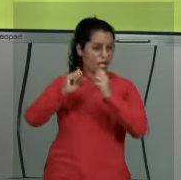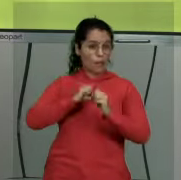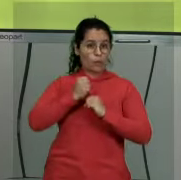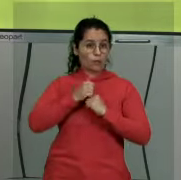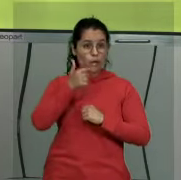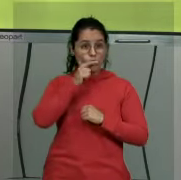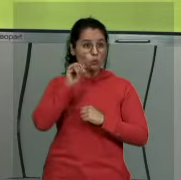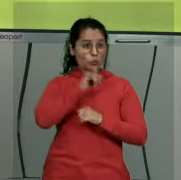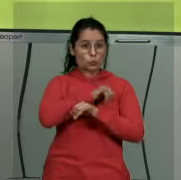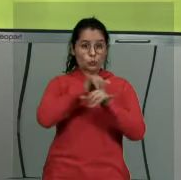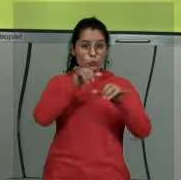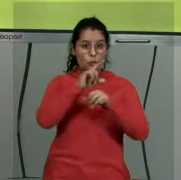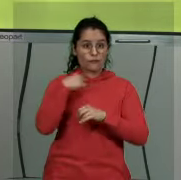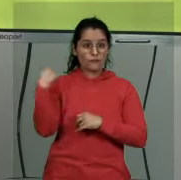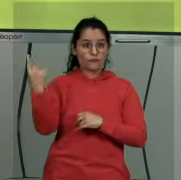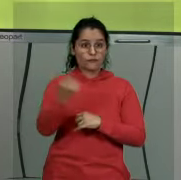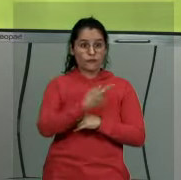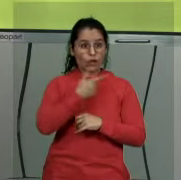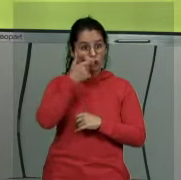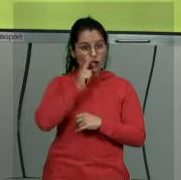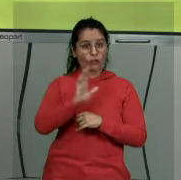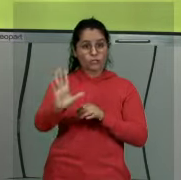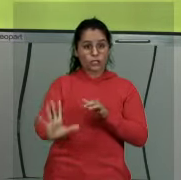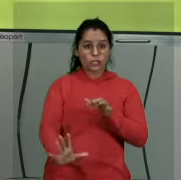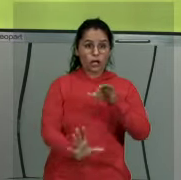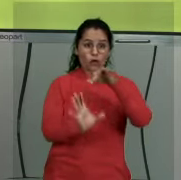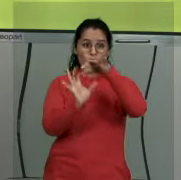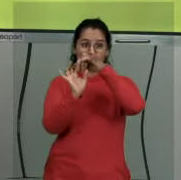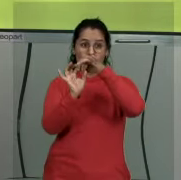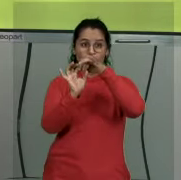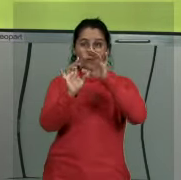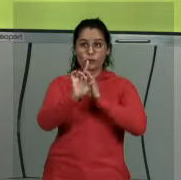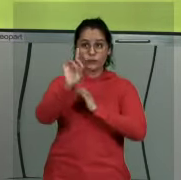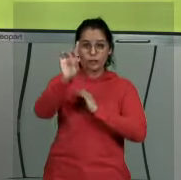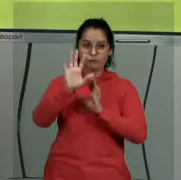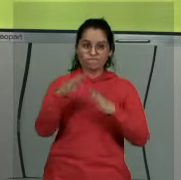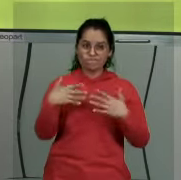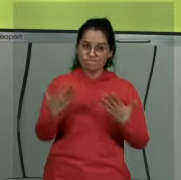dava notícia do entorno, que ele estava conectado com o divino.